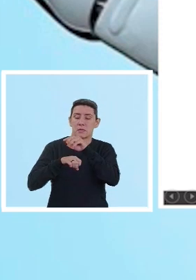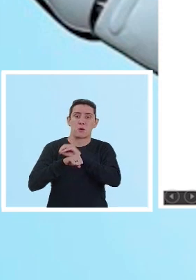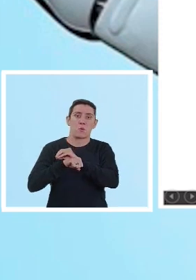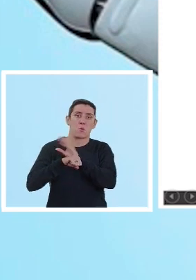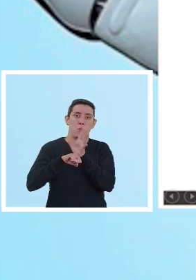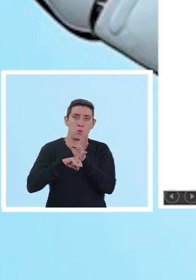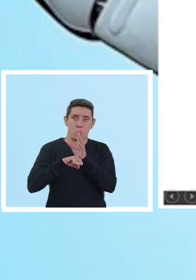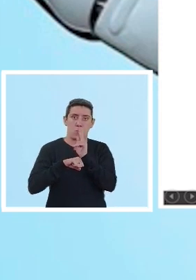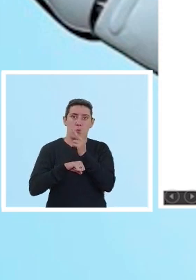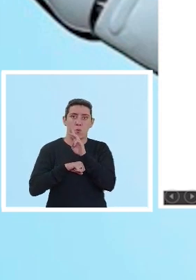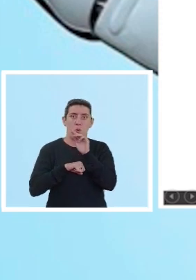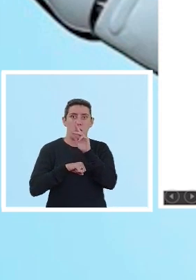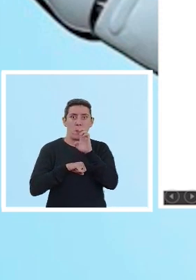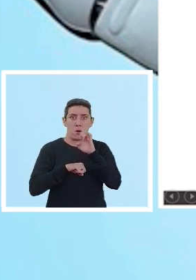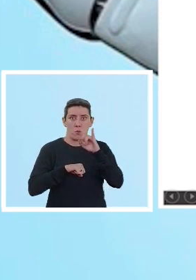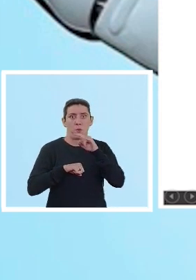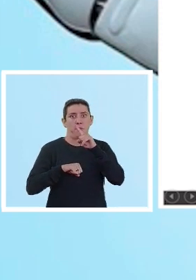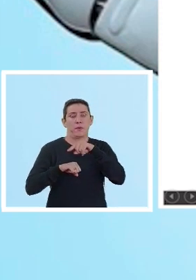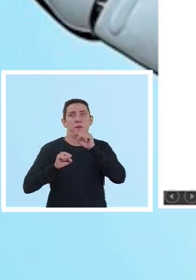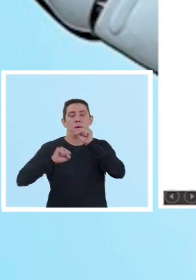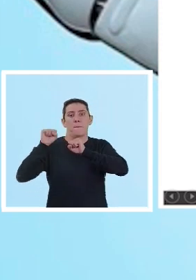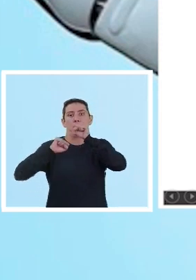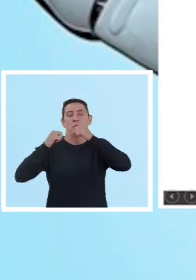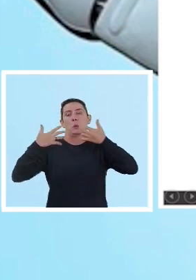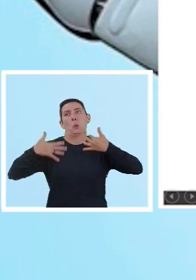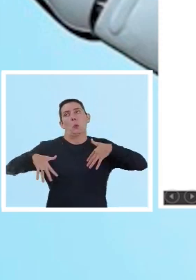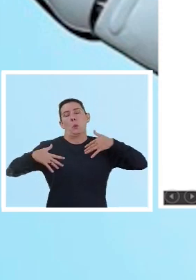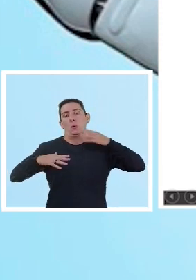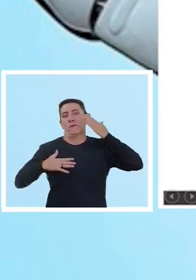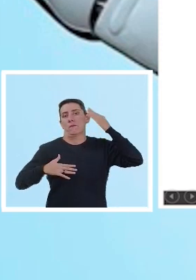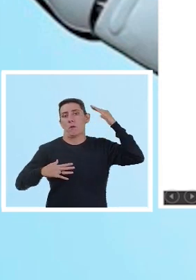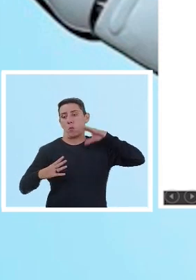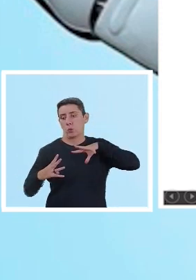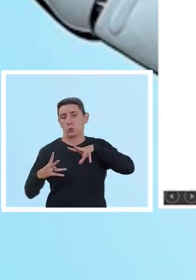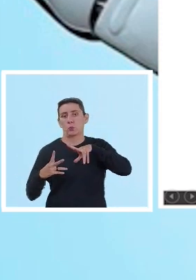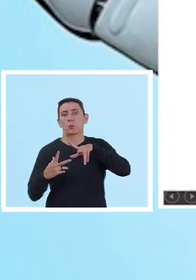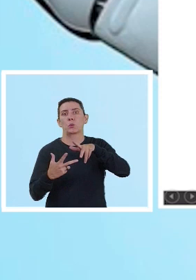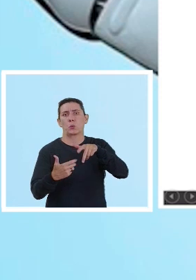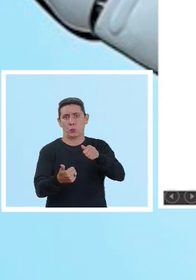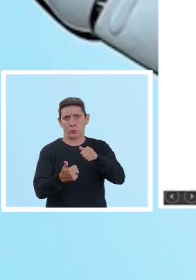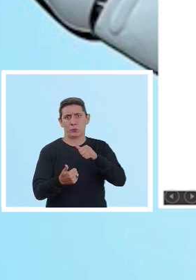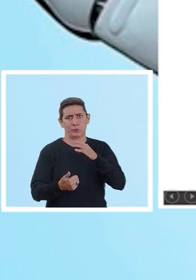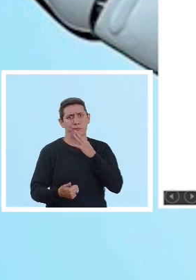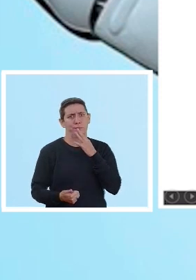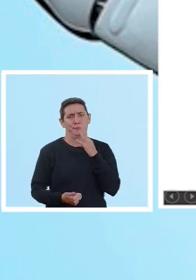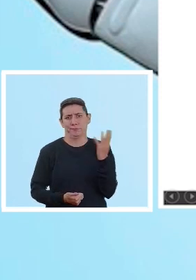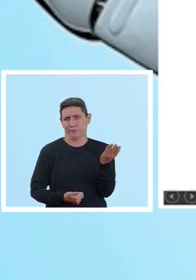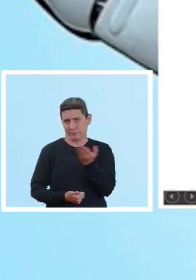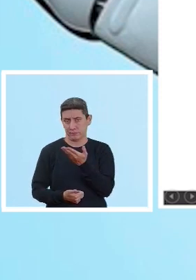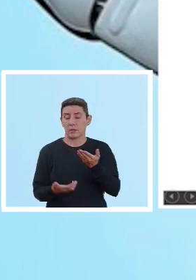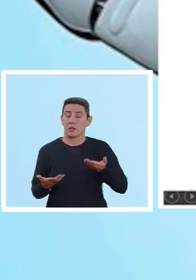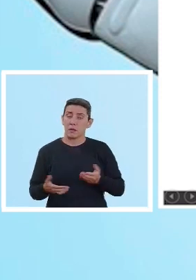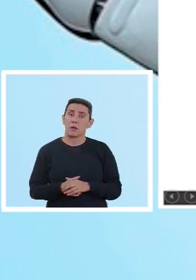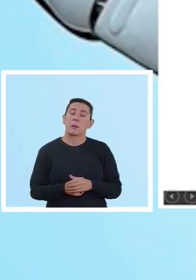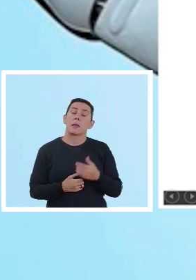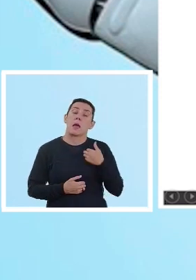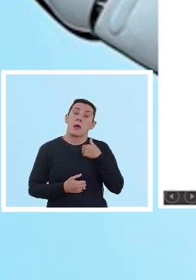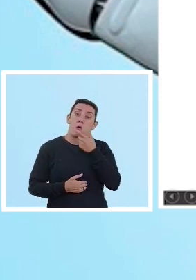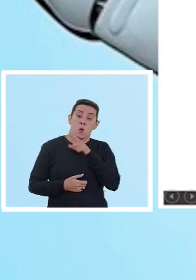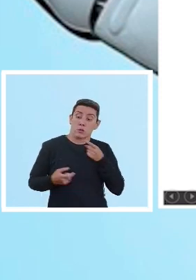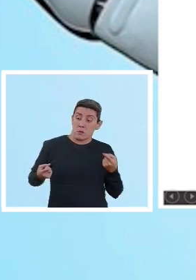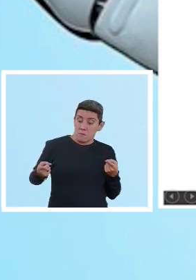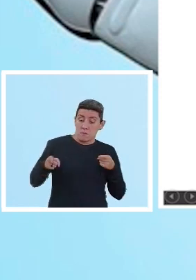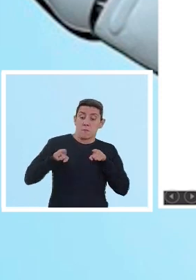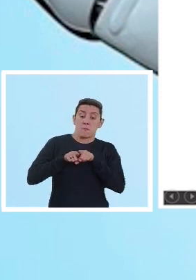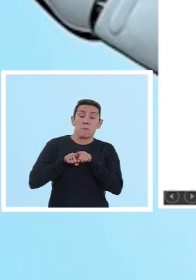uma empresa muito grande aí Mundial né de telecomunicações conhecidas por todos nós fizemos uma parceria com